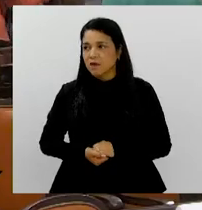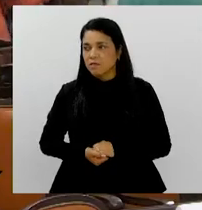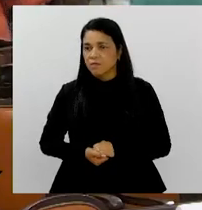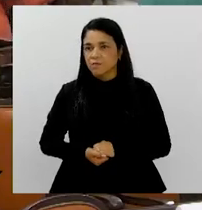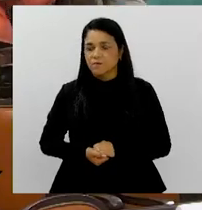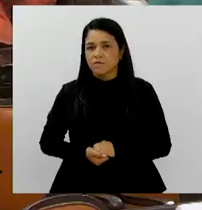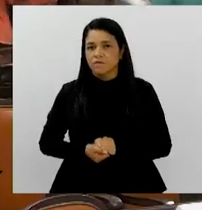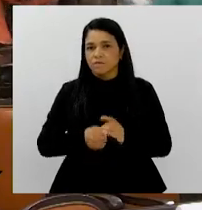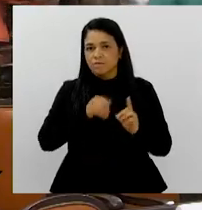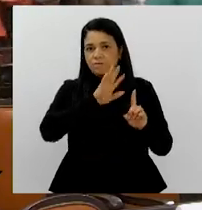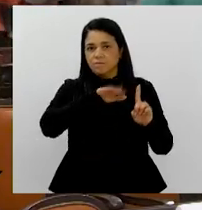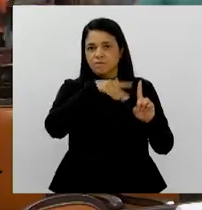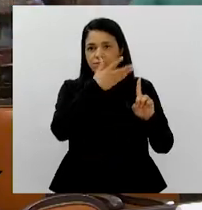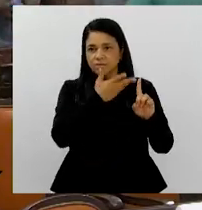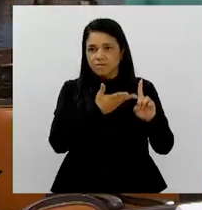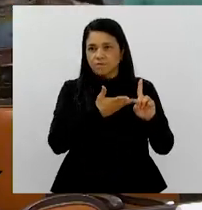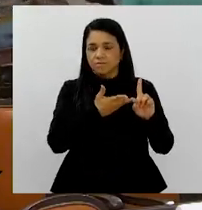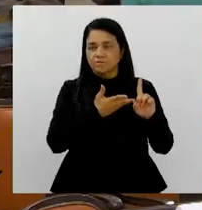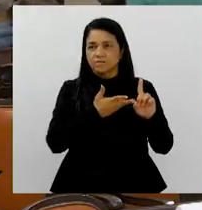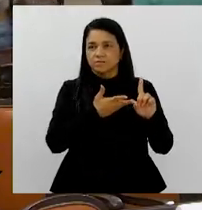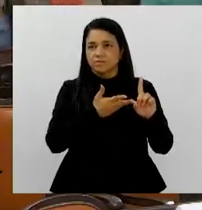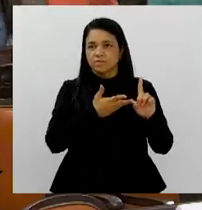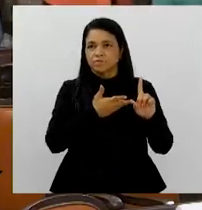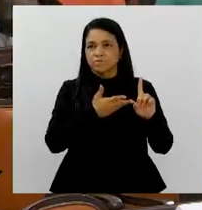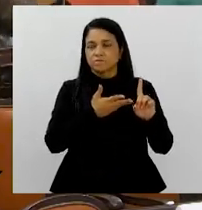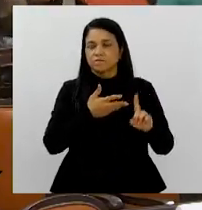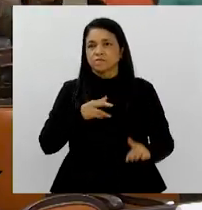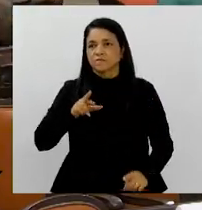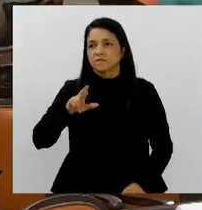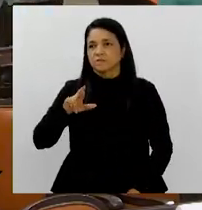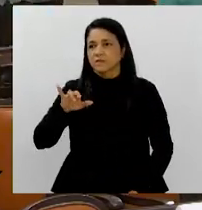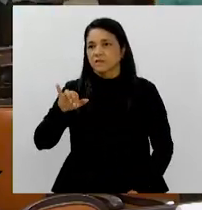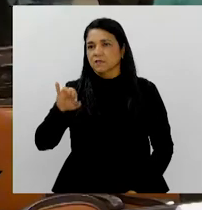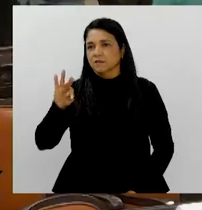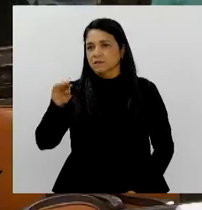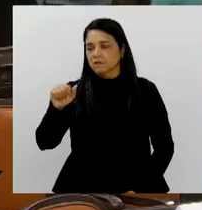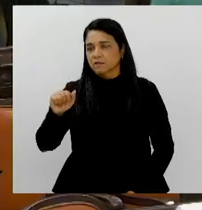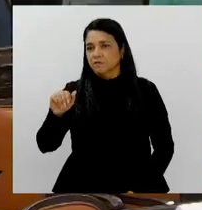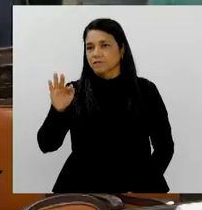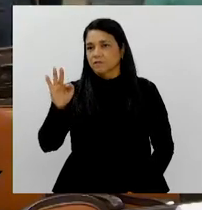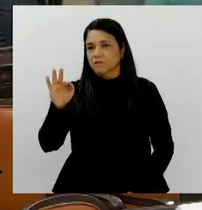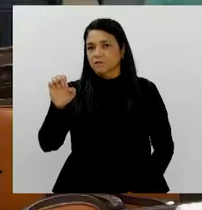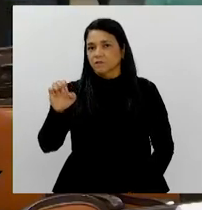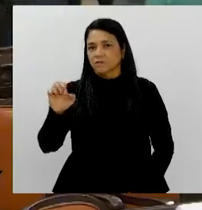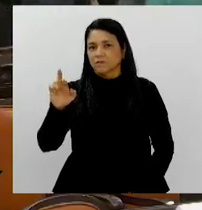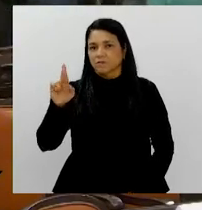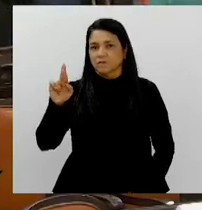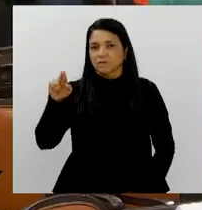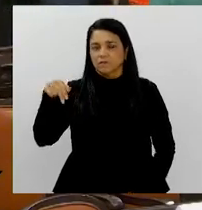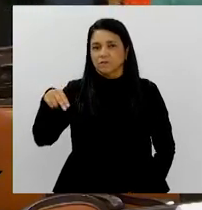Próxima agraciada, Rita Fernandes.